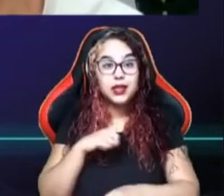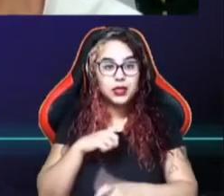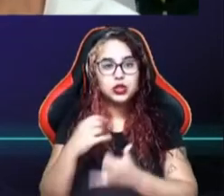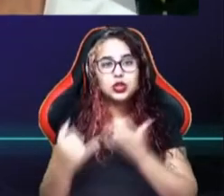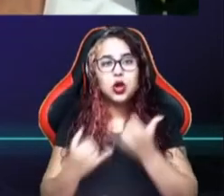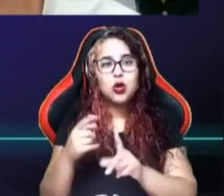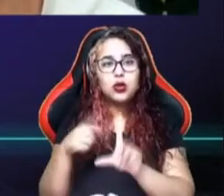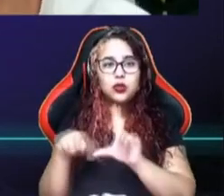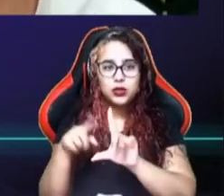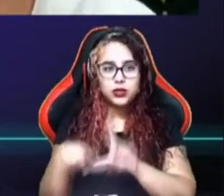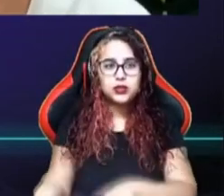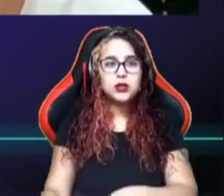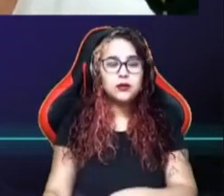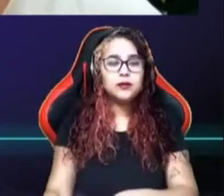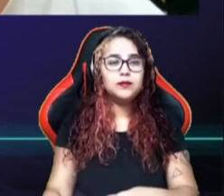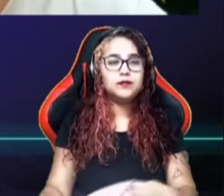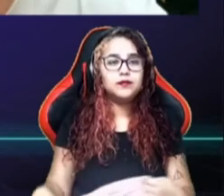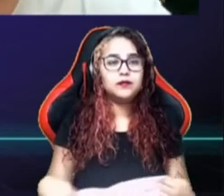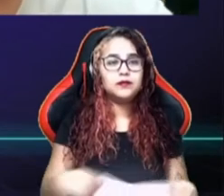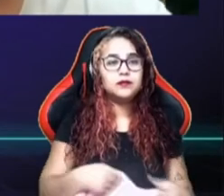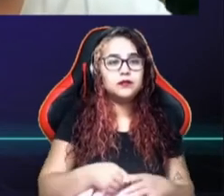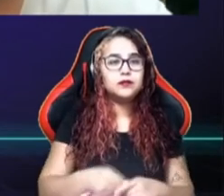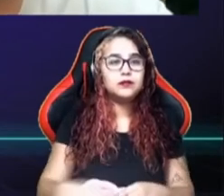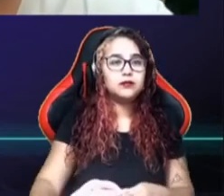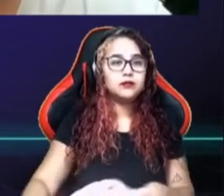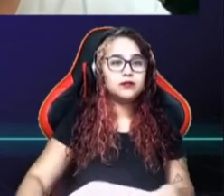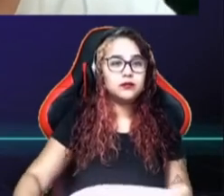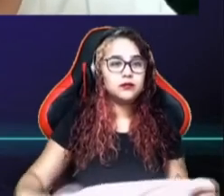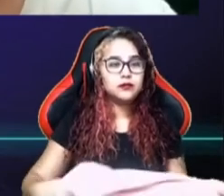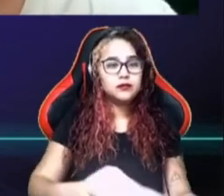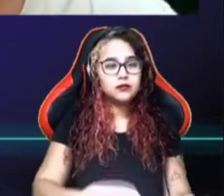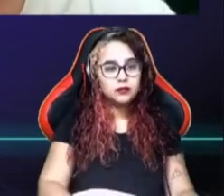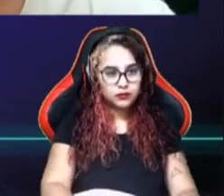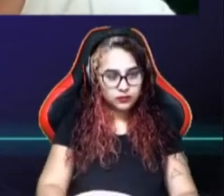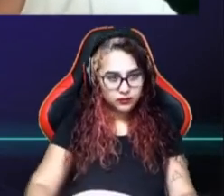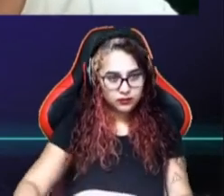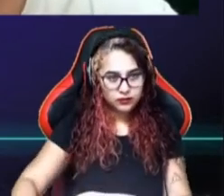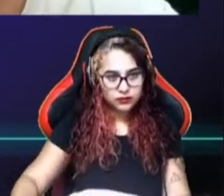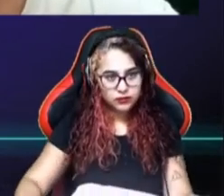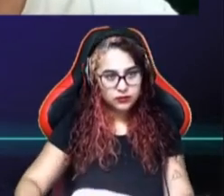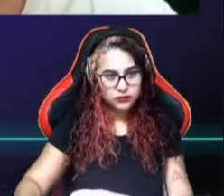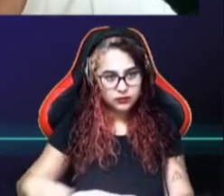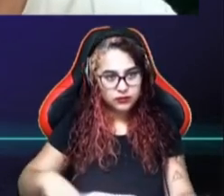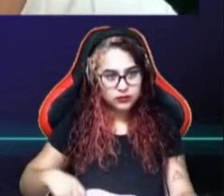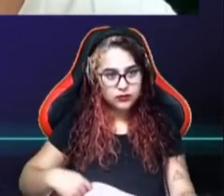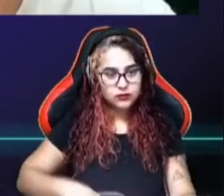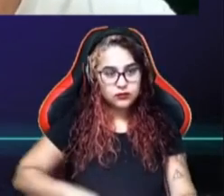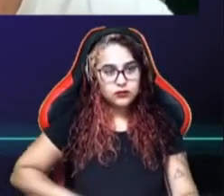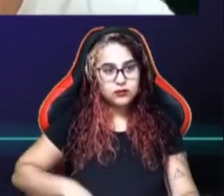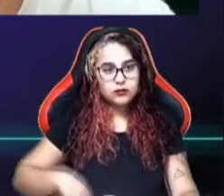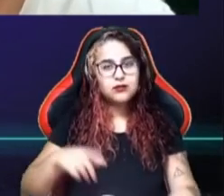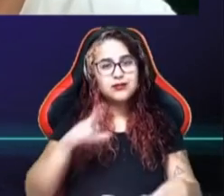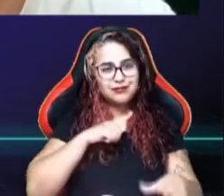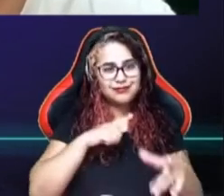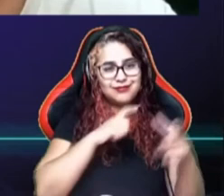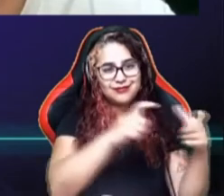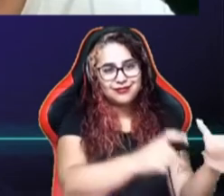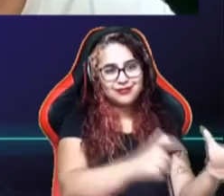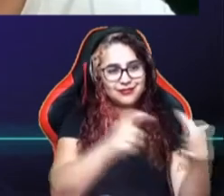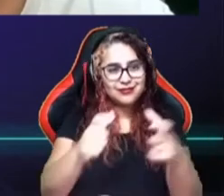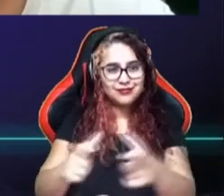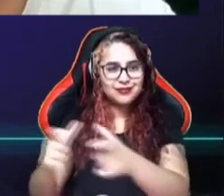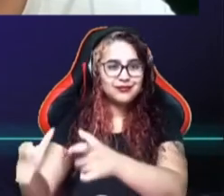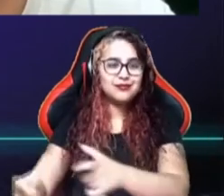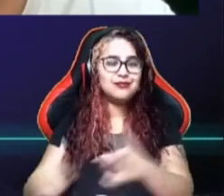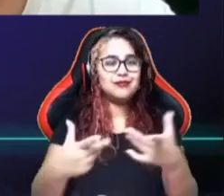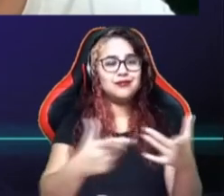frequentes. E quando a gente passa a ter os jogos crescendo na plataforma de celular, aí a gente começa a ver mais